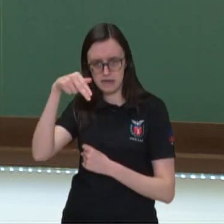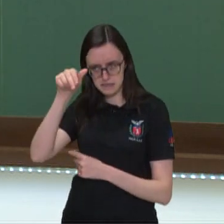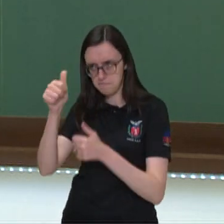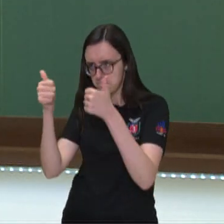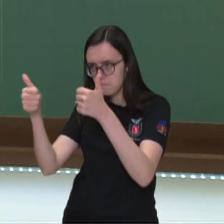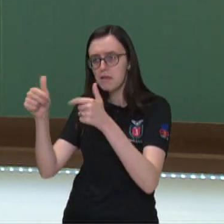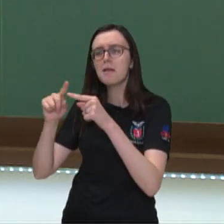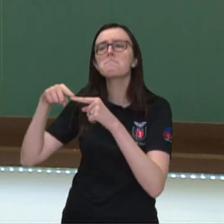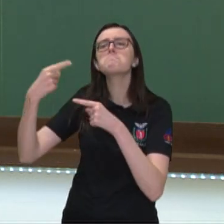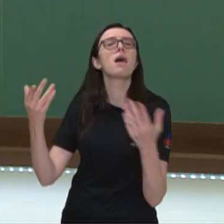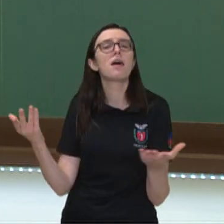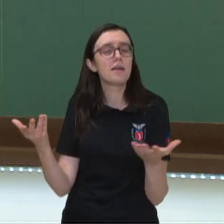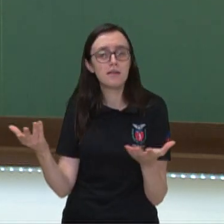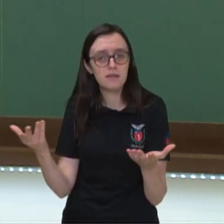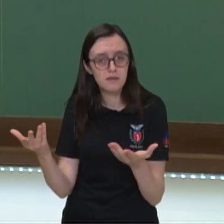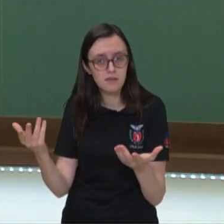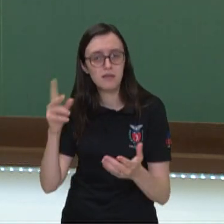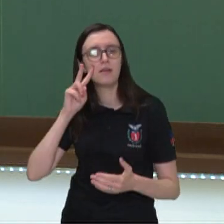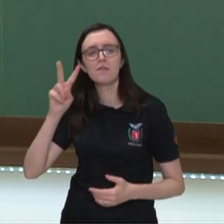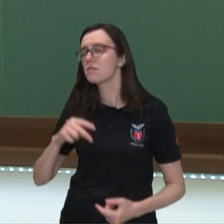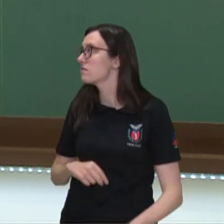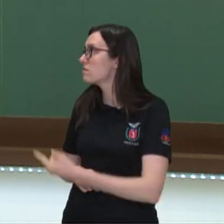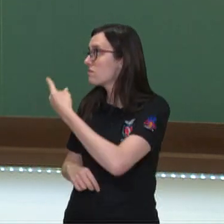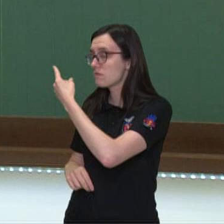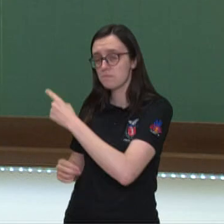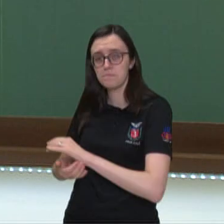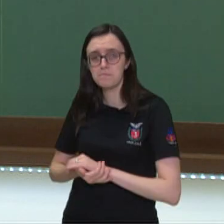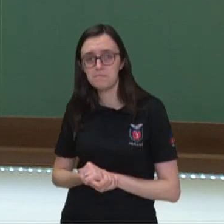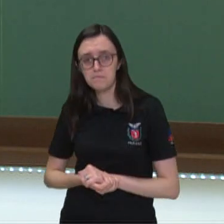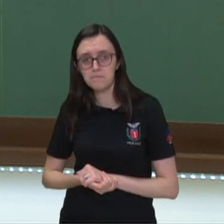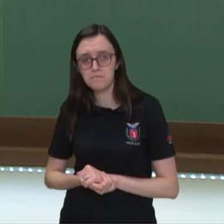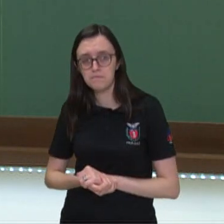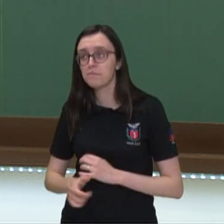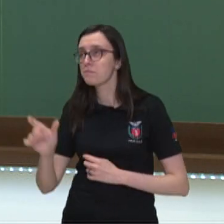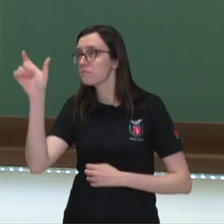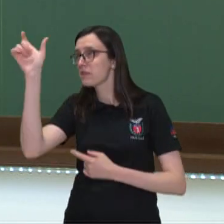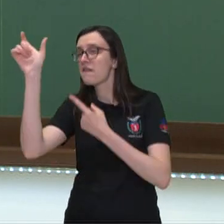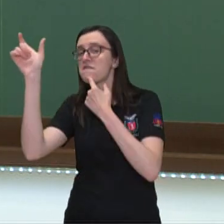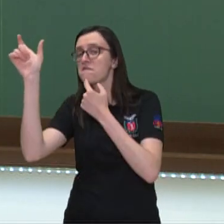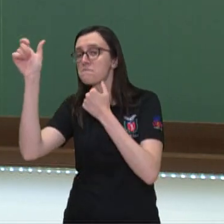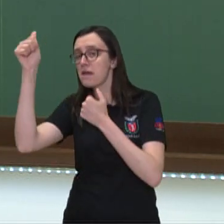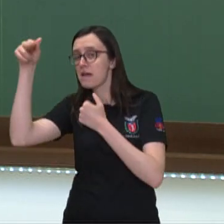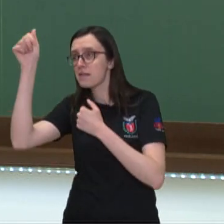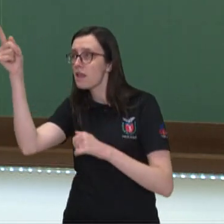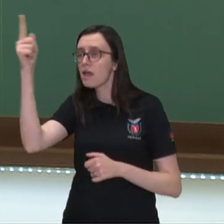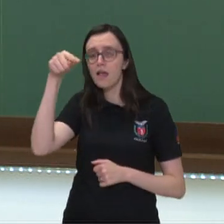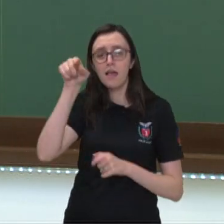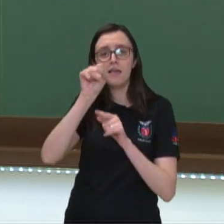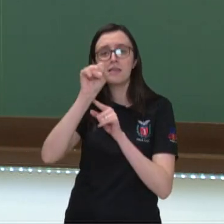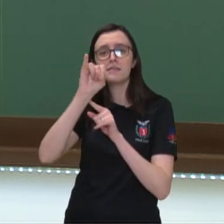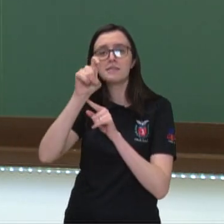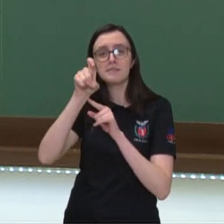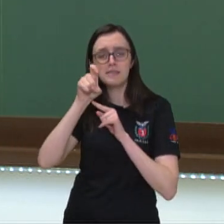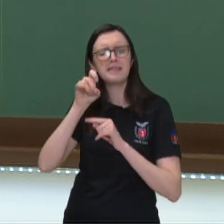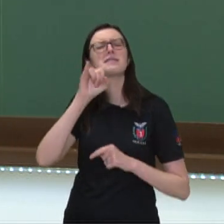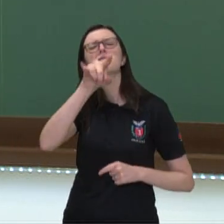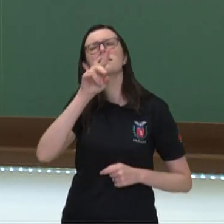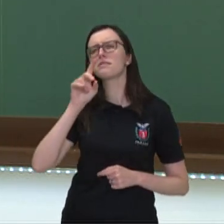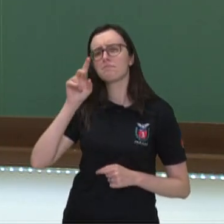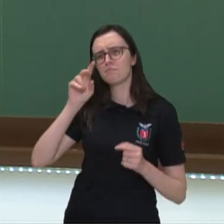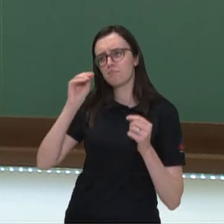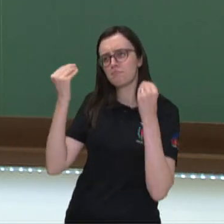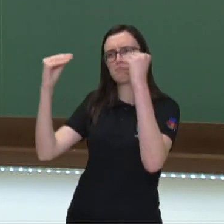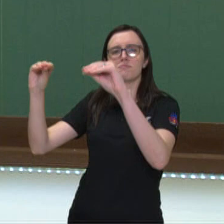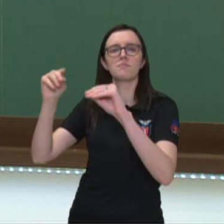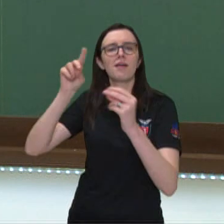nos traz? I am 6 years old. O que é isso? Se você jogar no Google Tradutor, você vai